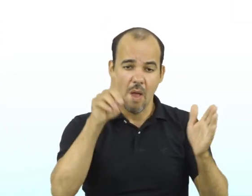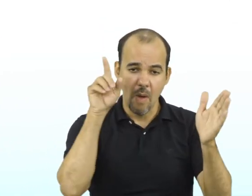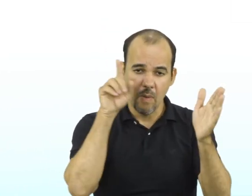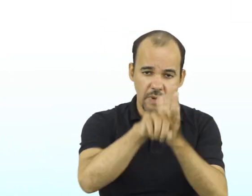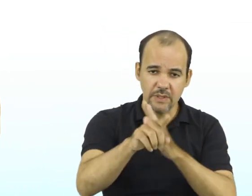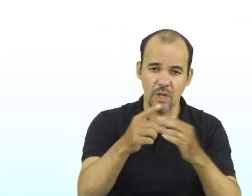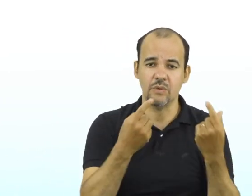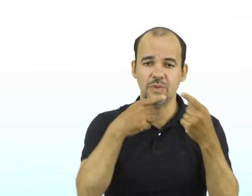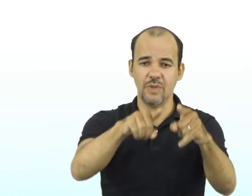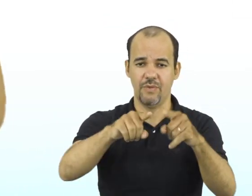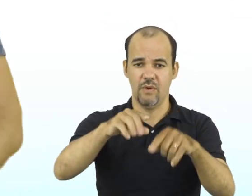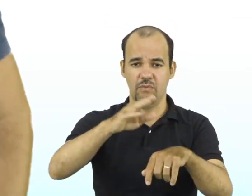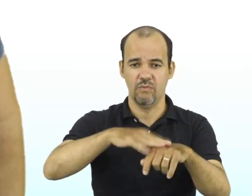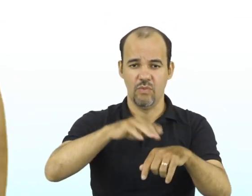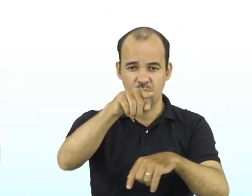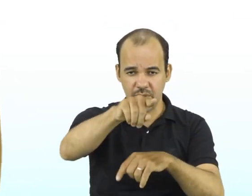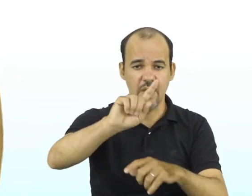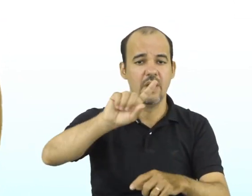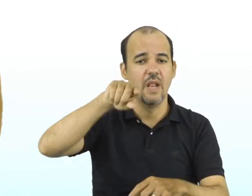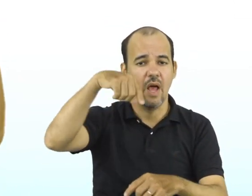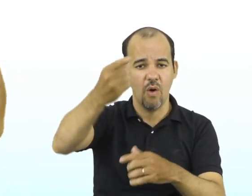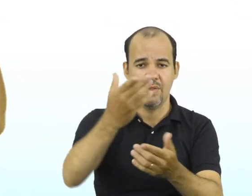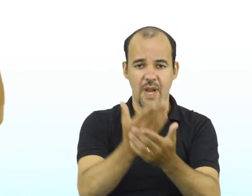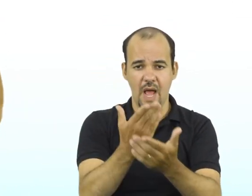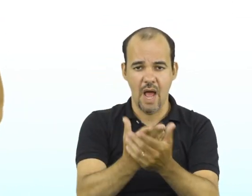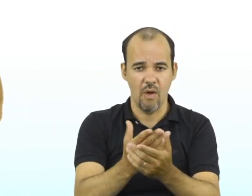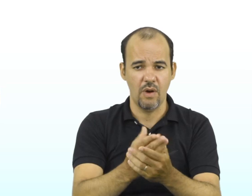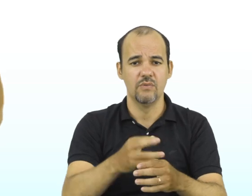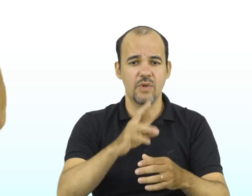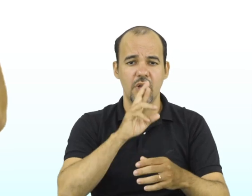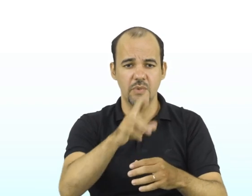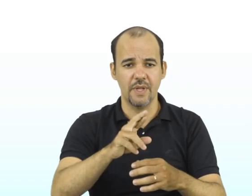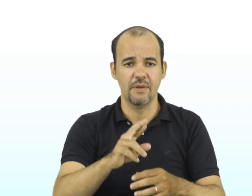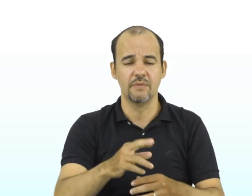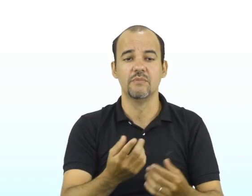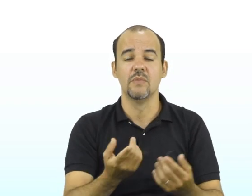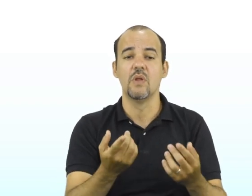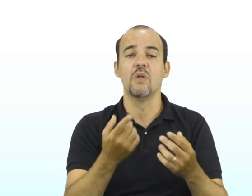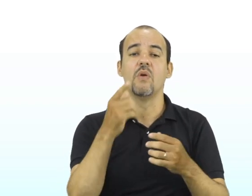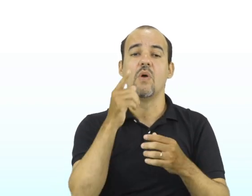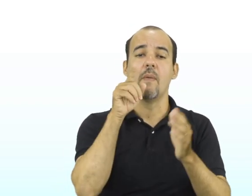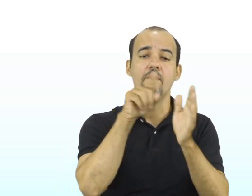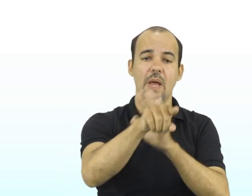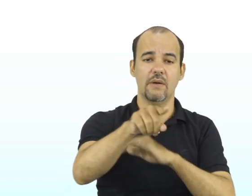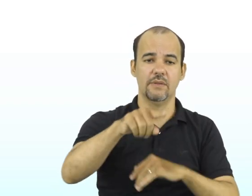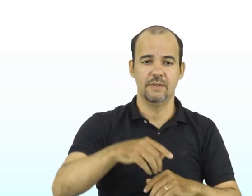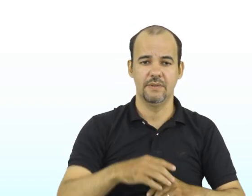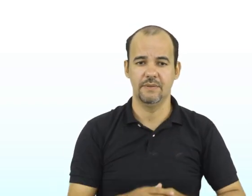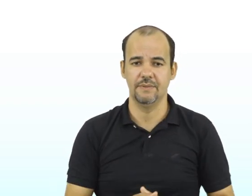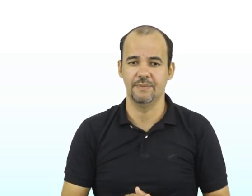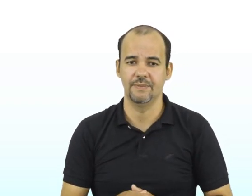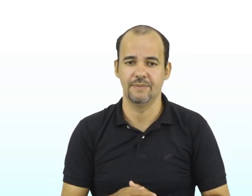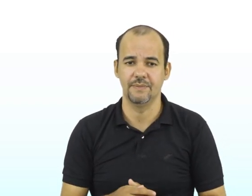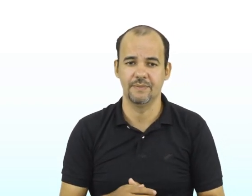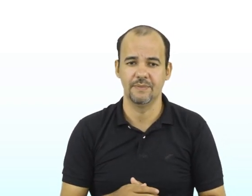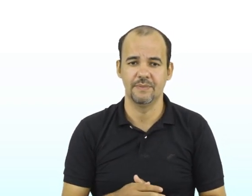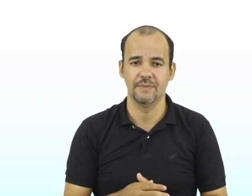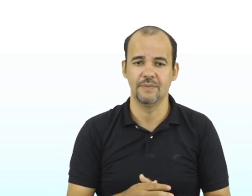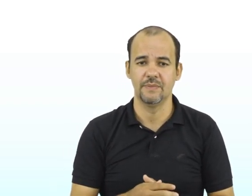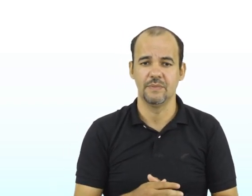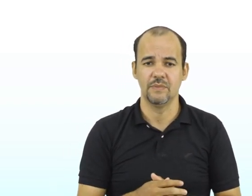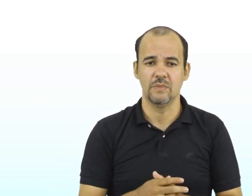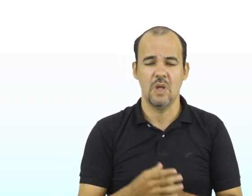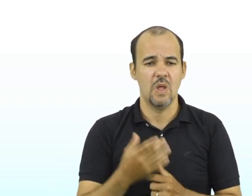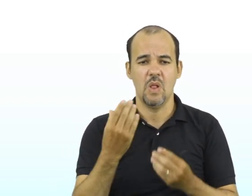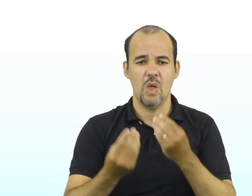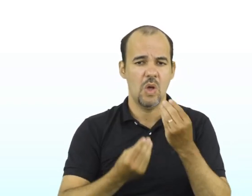para você, que eu comentarei na próxima aula. Questão desafio. Ok, pessoal? Já botei aqui a resposta.